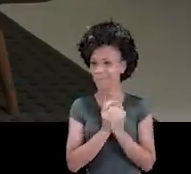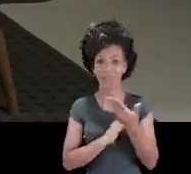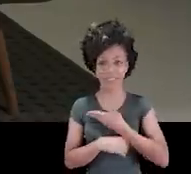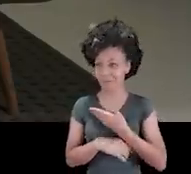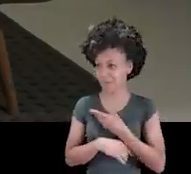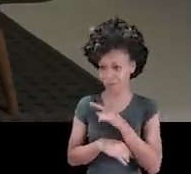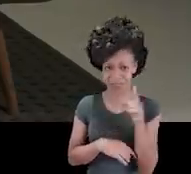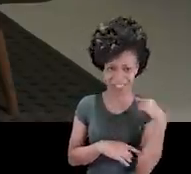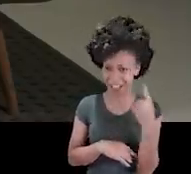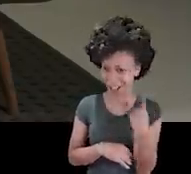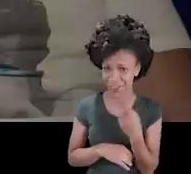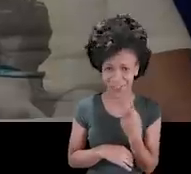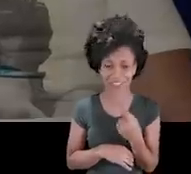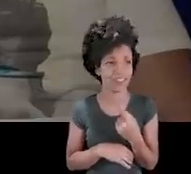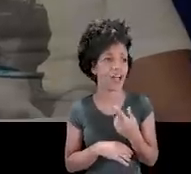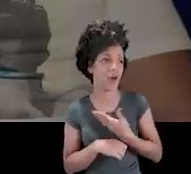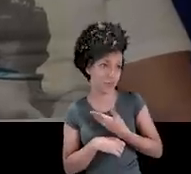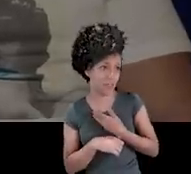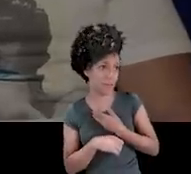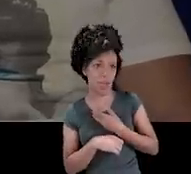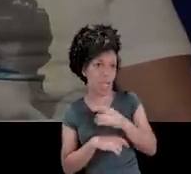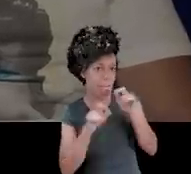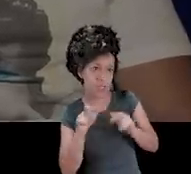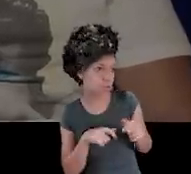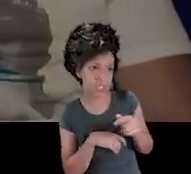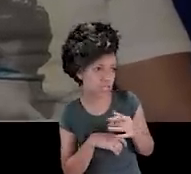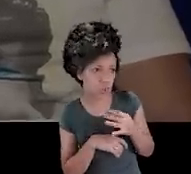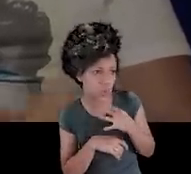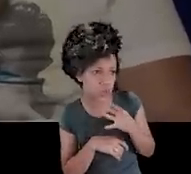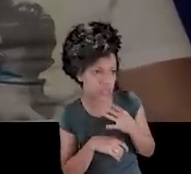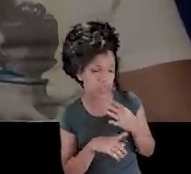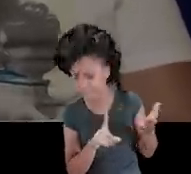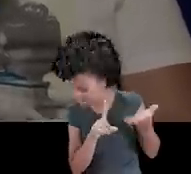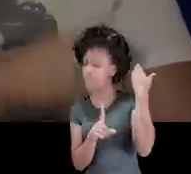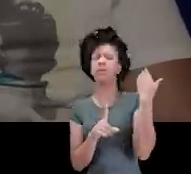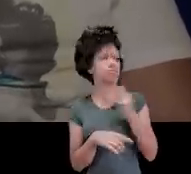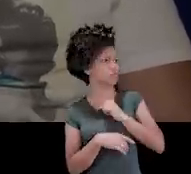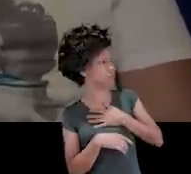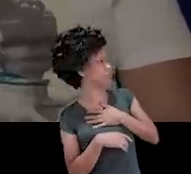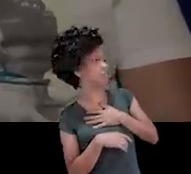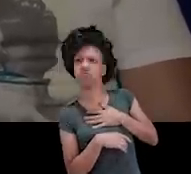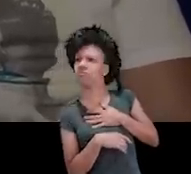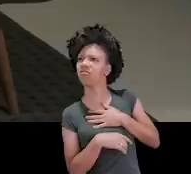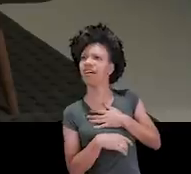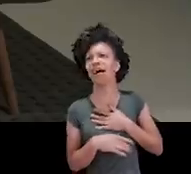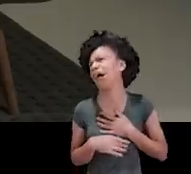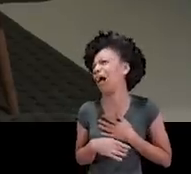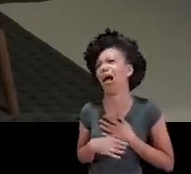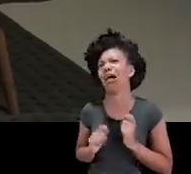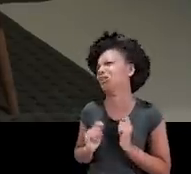vocês é meio doido também. Não, não, não, não, não é os amigos, não, tô falando, é desconhecido. Desconhecido. Eu cansei de estar num lugar assim, pau, toma um tapão, sério, cara, não deu pra